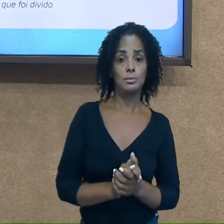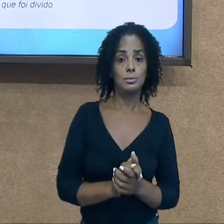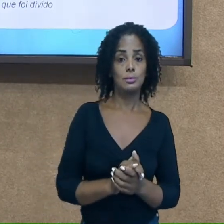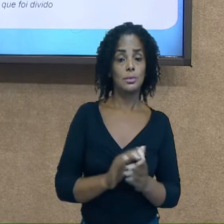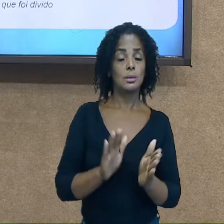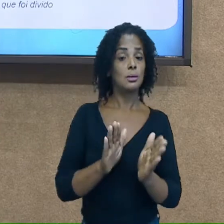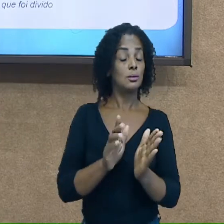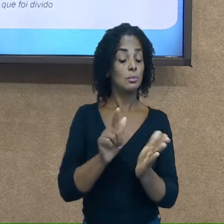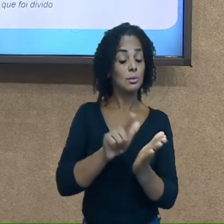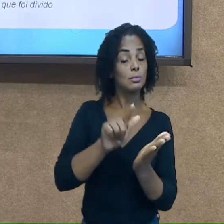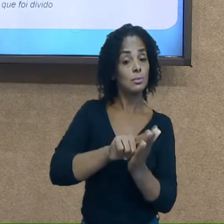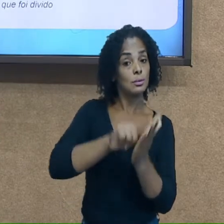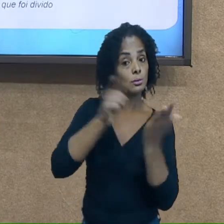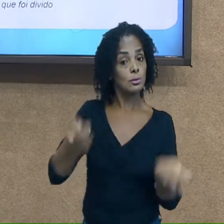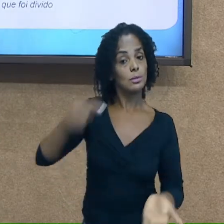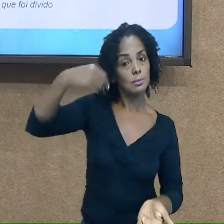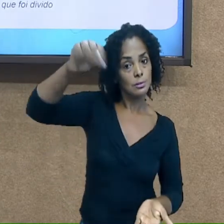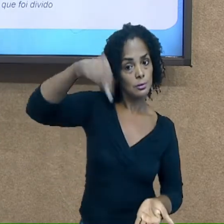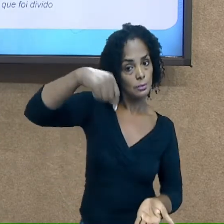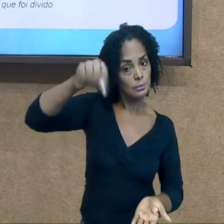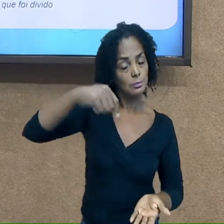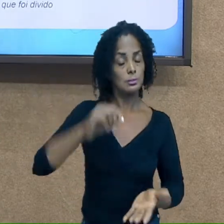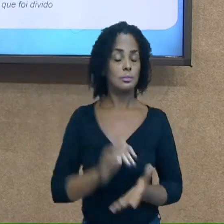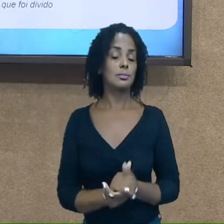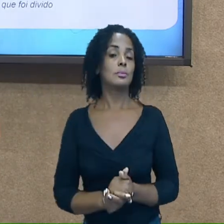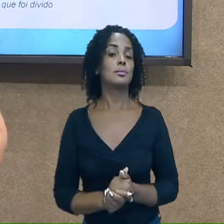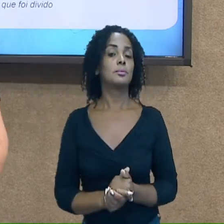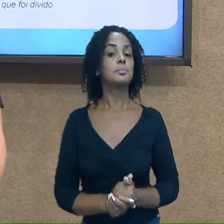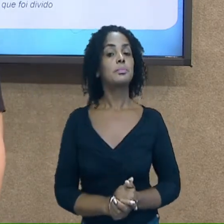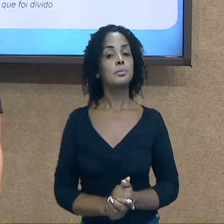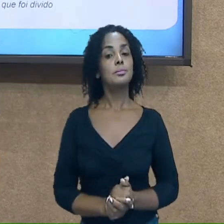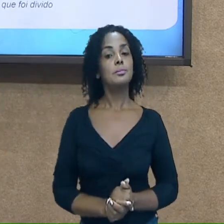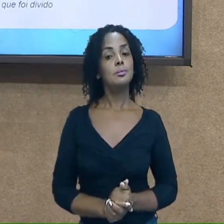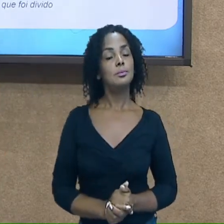todo é uma folha inteira. Vamos continuar?